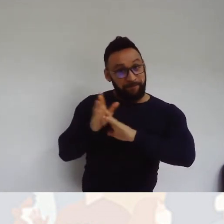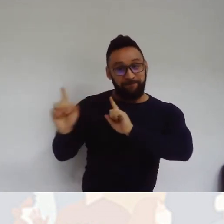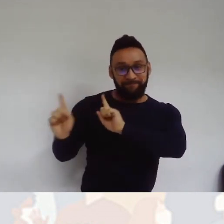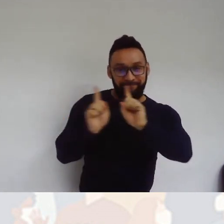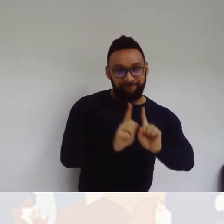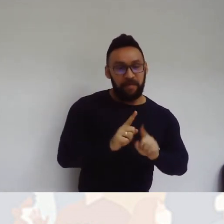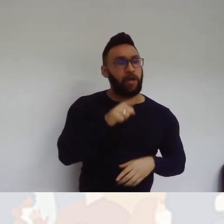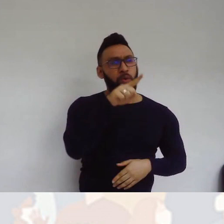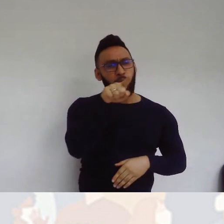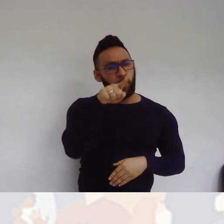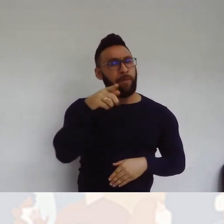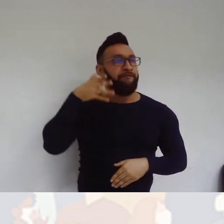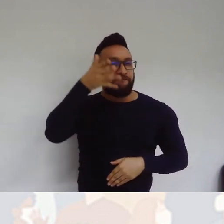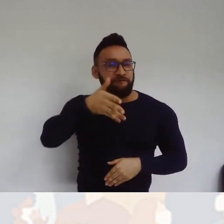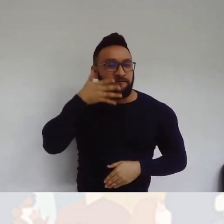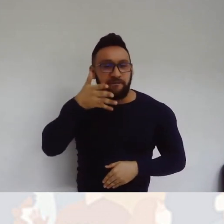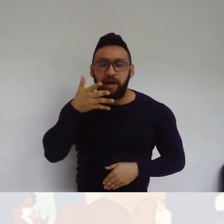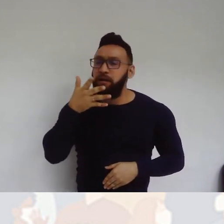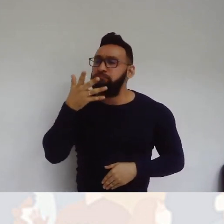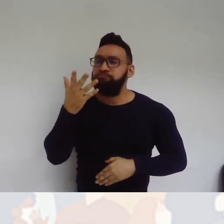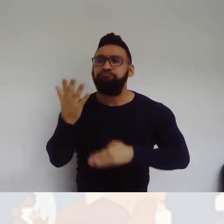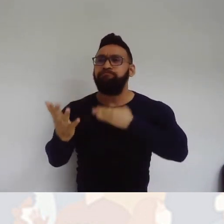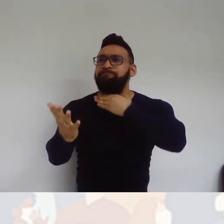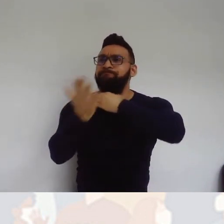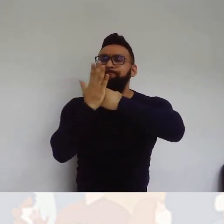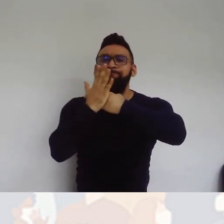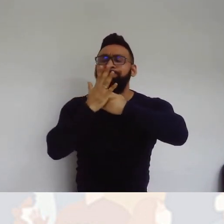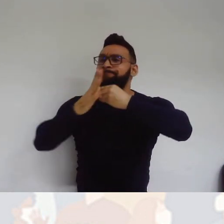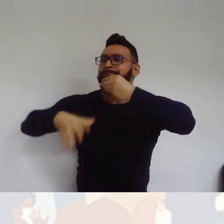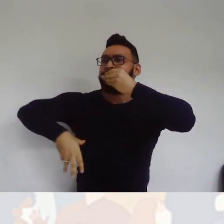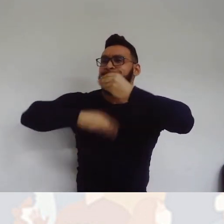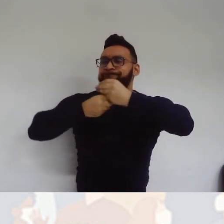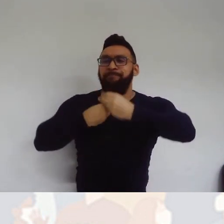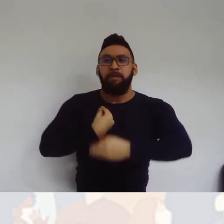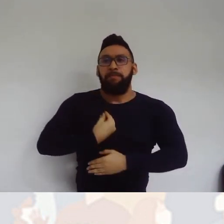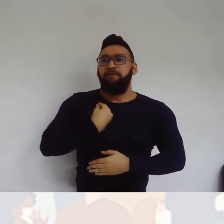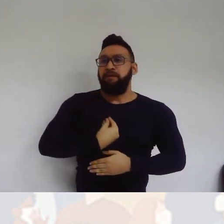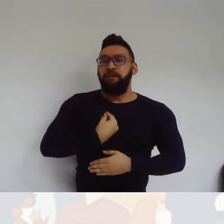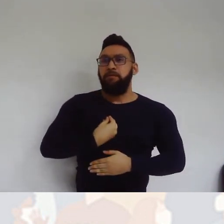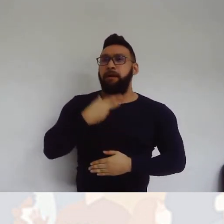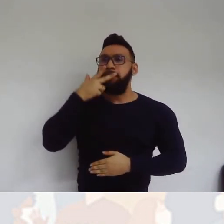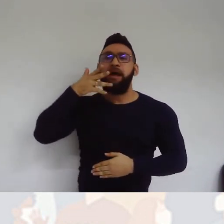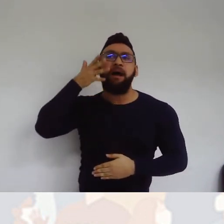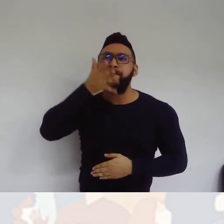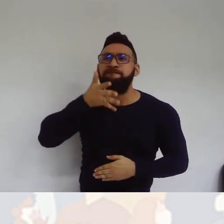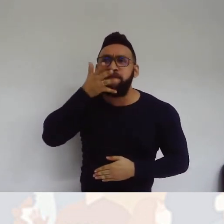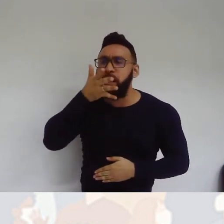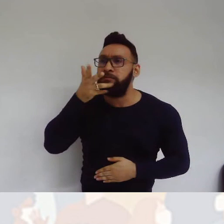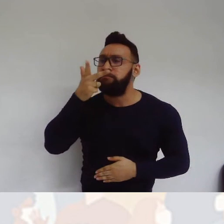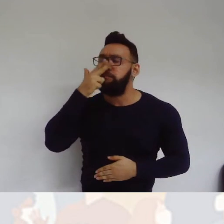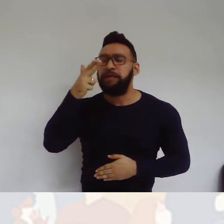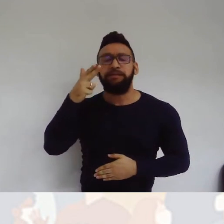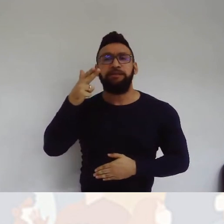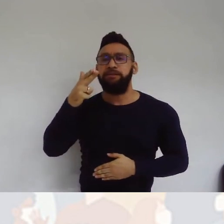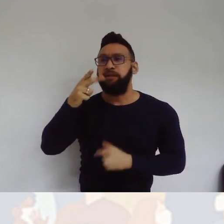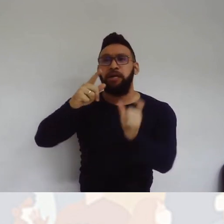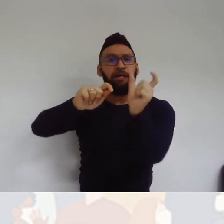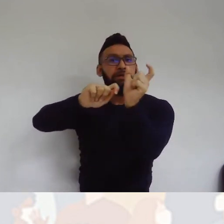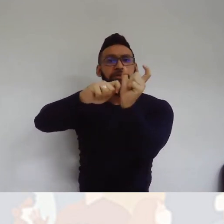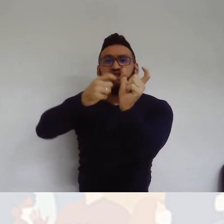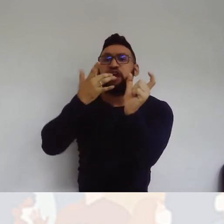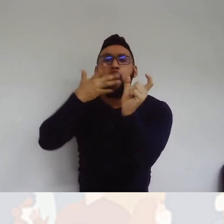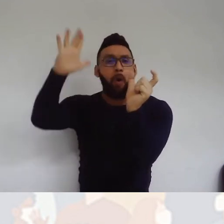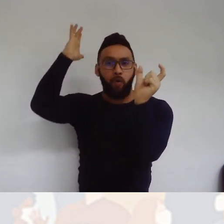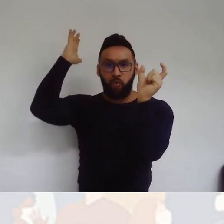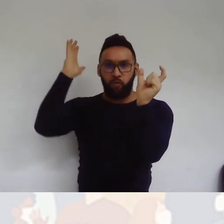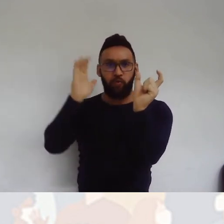ali que valeu todo o evento. Não, devia ter dado. Sabe por quê? Não, vou lhe dizer. A Lara,